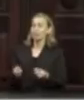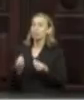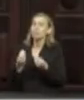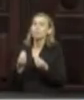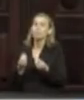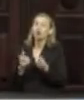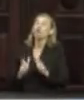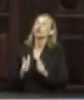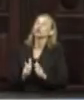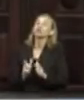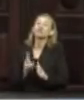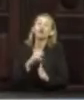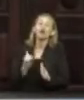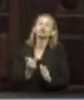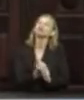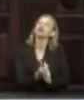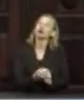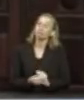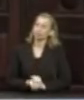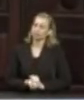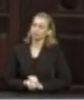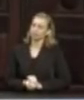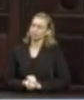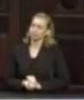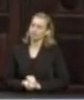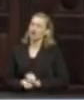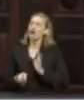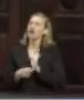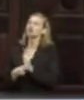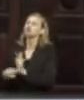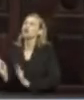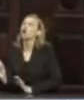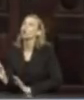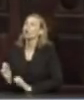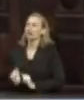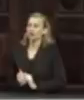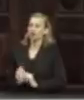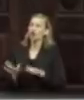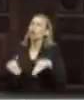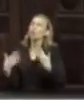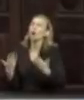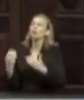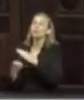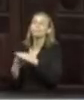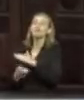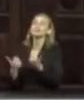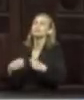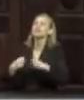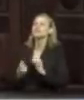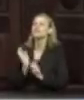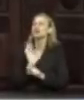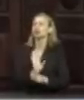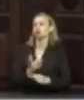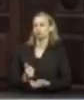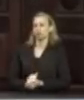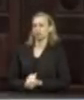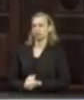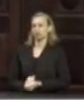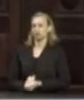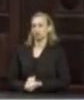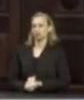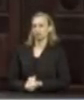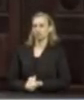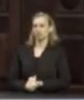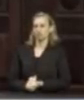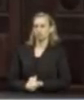Qual deputada pegaria um empréstimo nessas condições? Eu duvido que algum deputado, tio Carlos, Vossa Excelência jamais pegaria